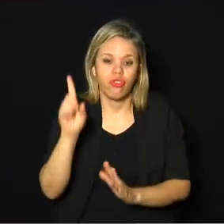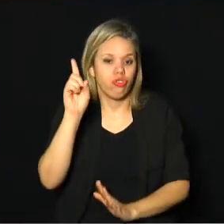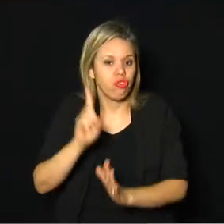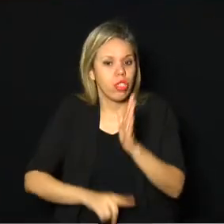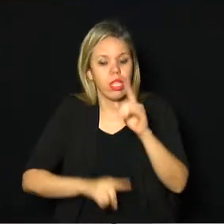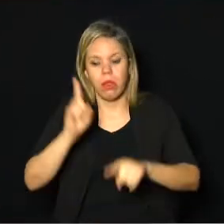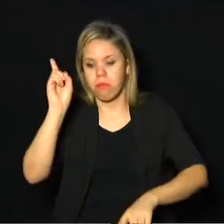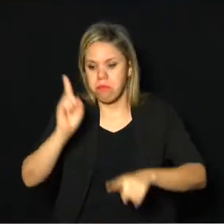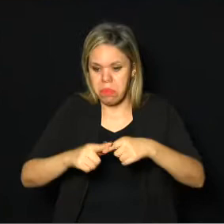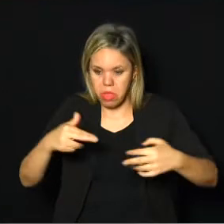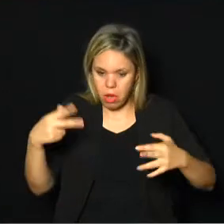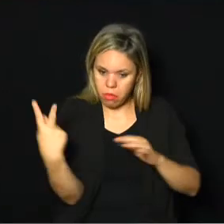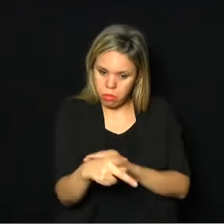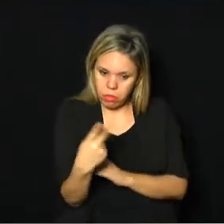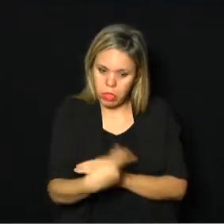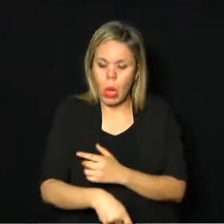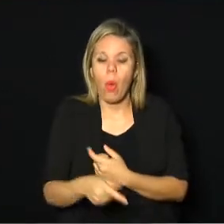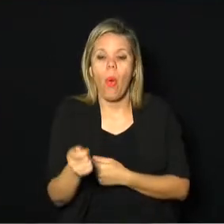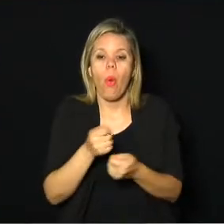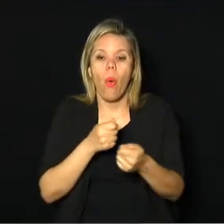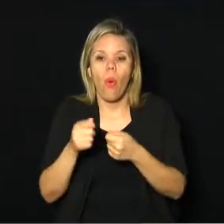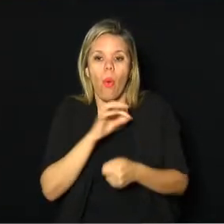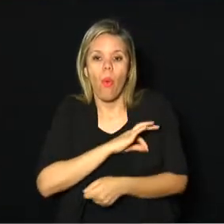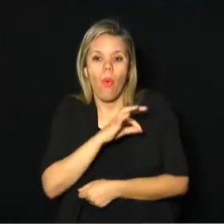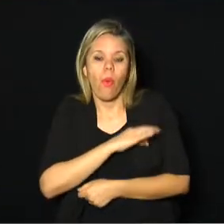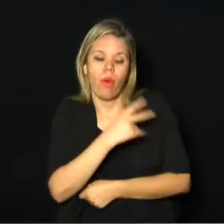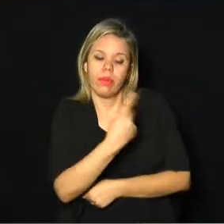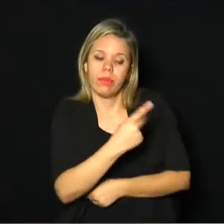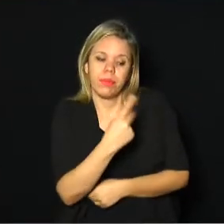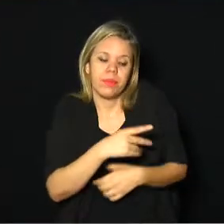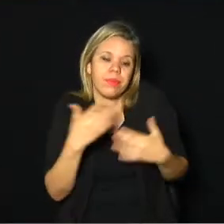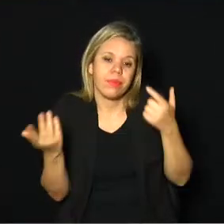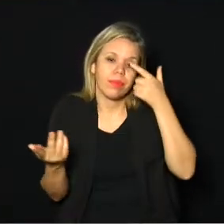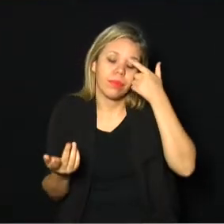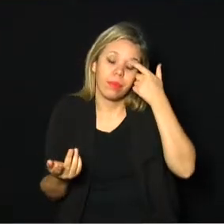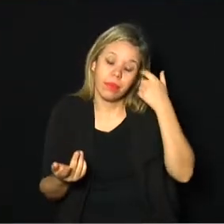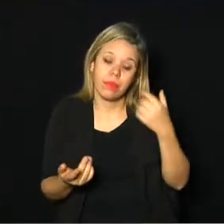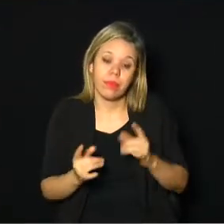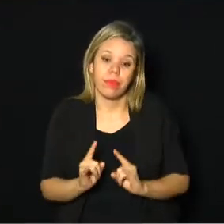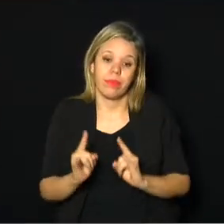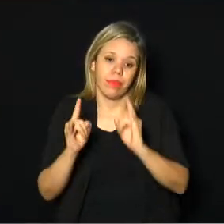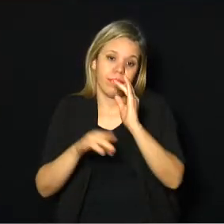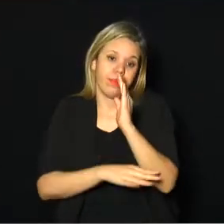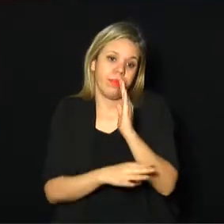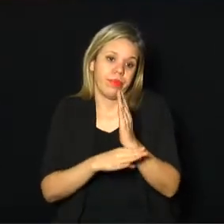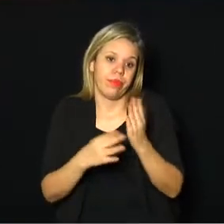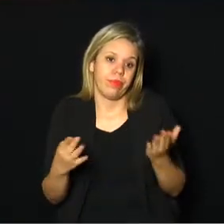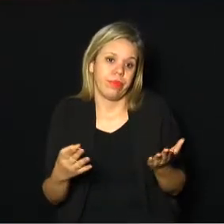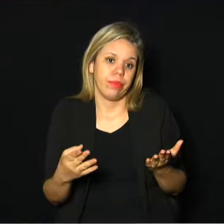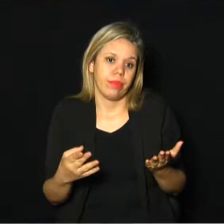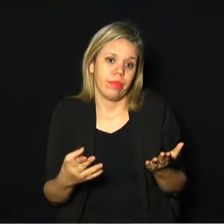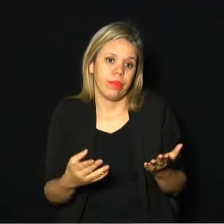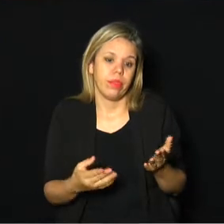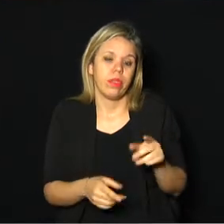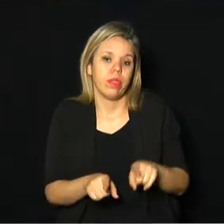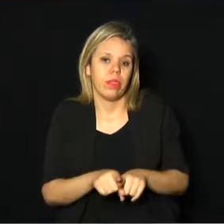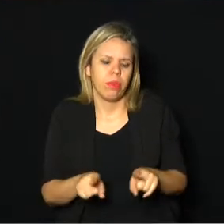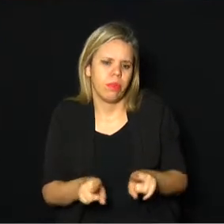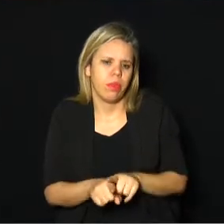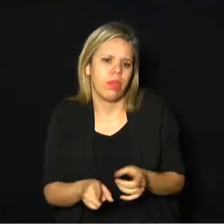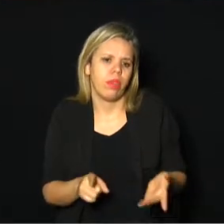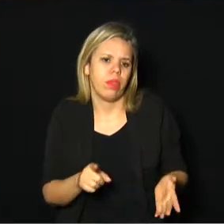controle do seu salário, enfim, né, apartamento dos seus rendimentos, isso